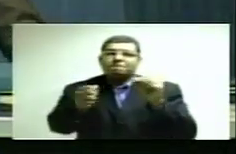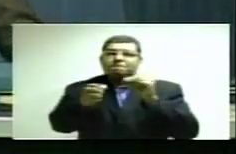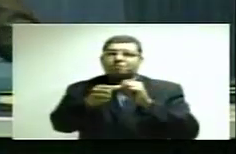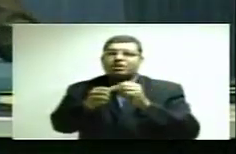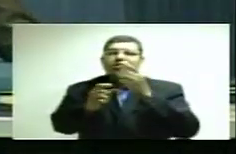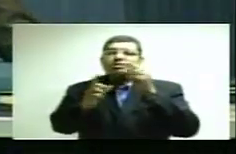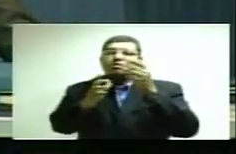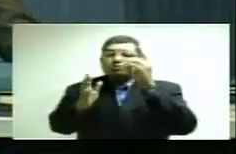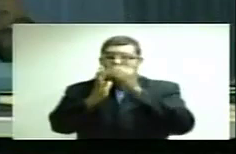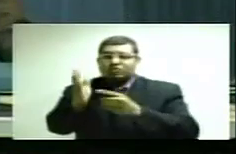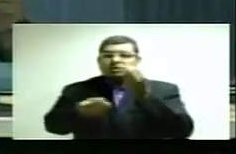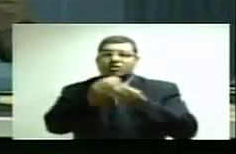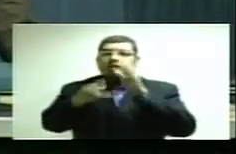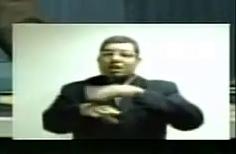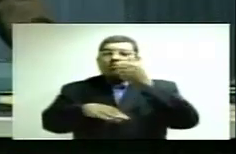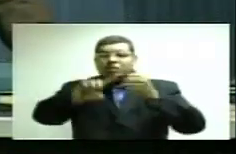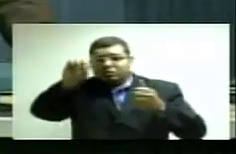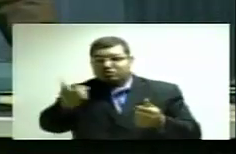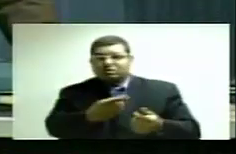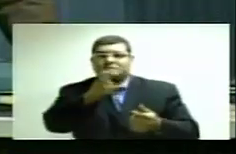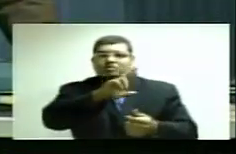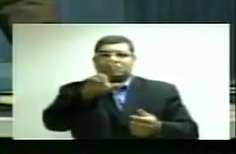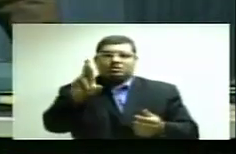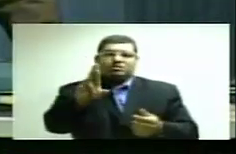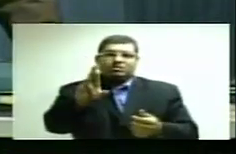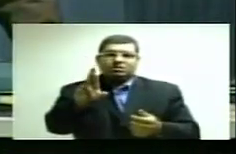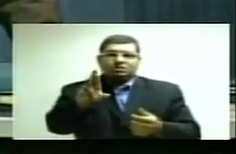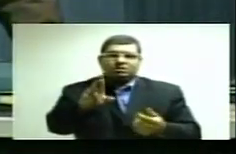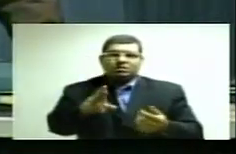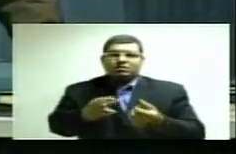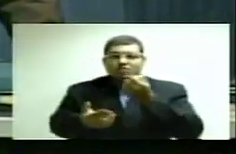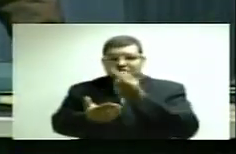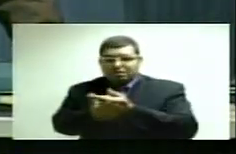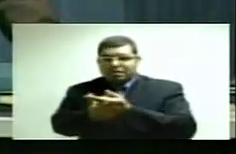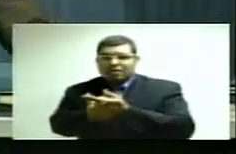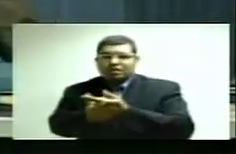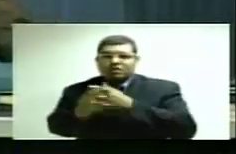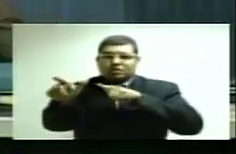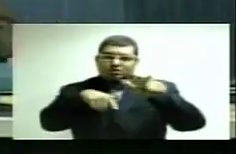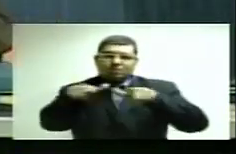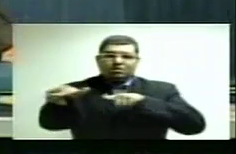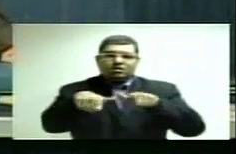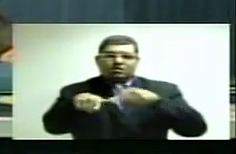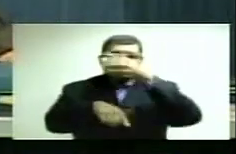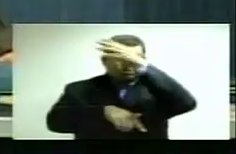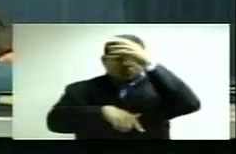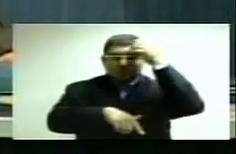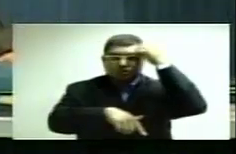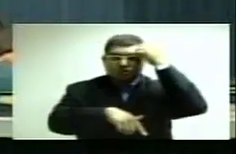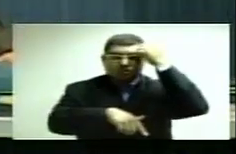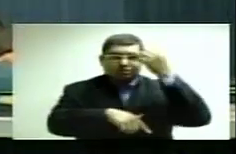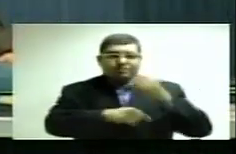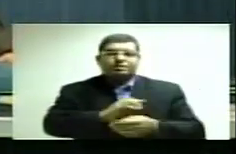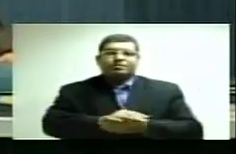uma dívida de mais de R$1 bilhão para ser paga com o suor do povo do Amazonas.